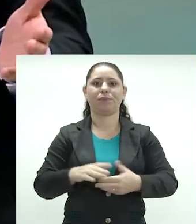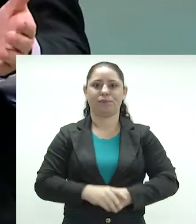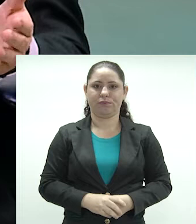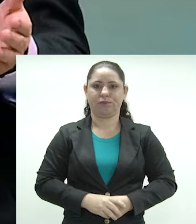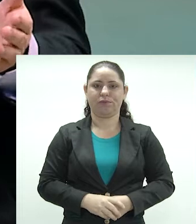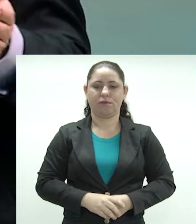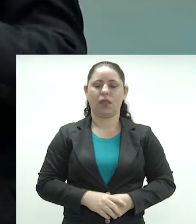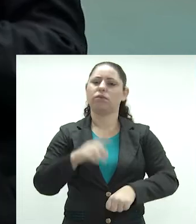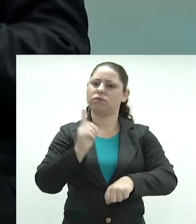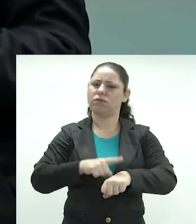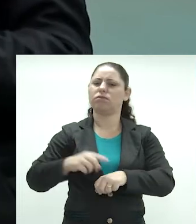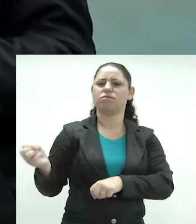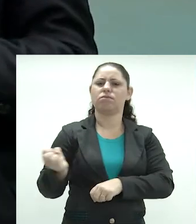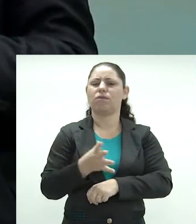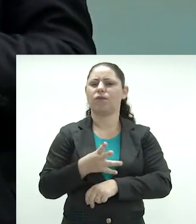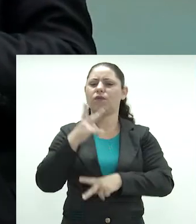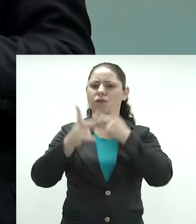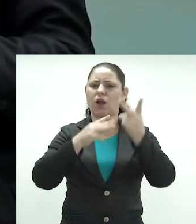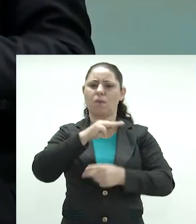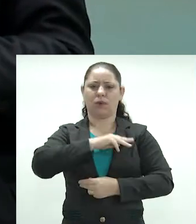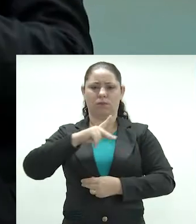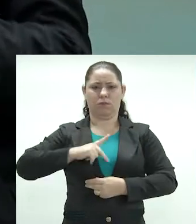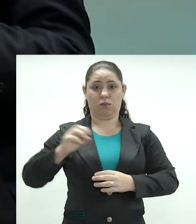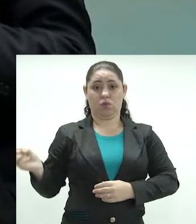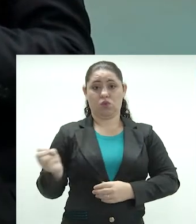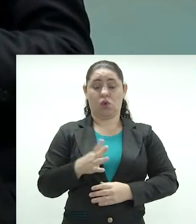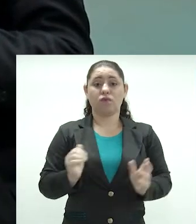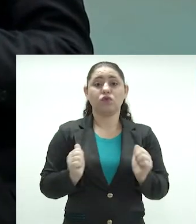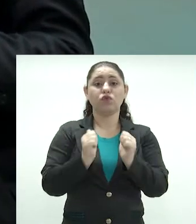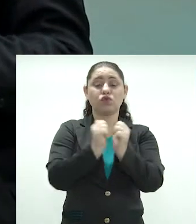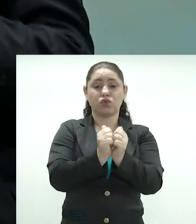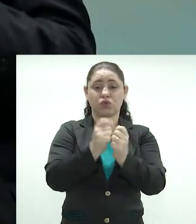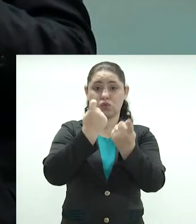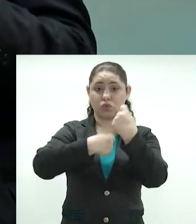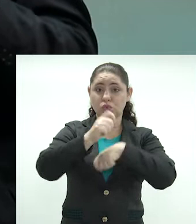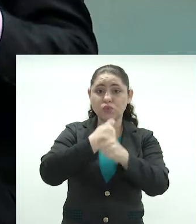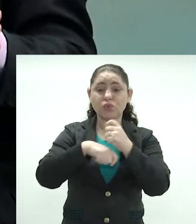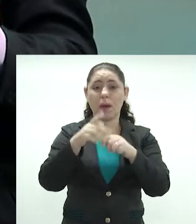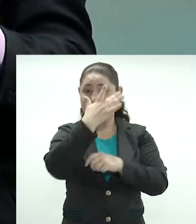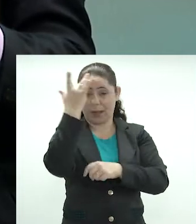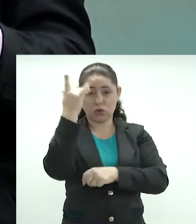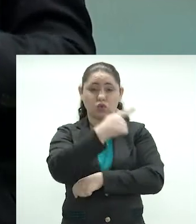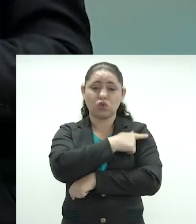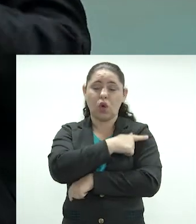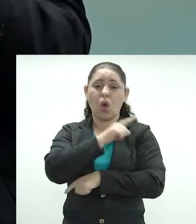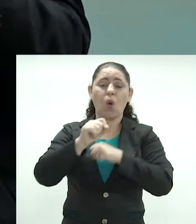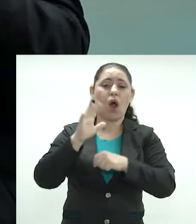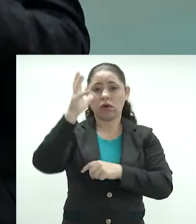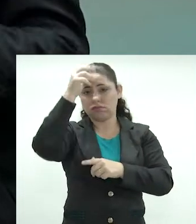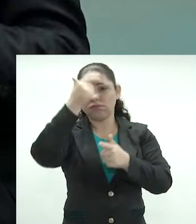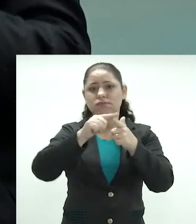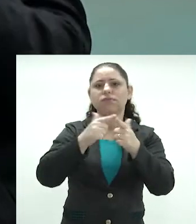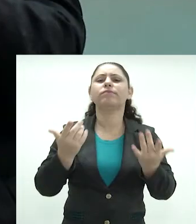morreu. Então, essa época de modernidade, isso que eu falo é o Ministério Público moderno, é o Ministério Público que está junto com o gestor, está junto com